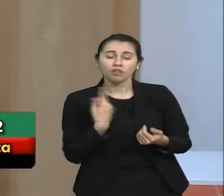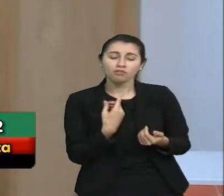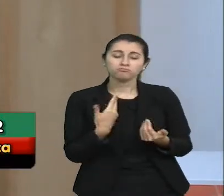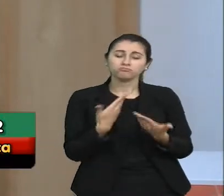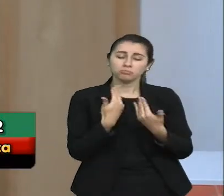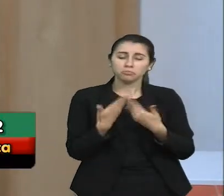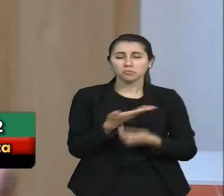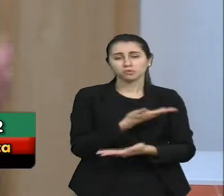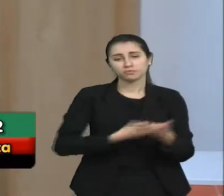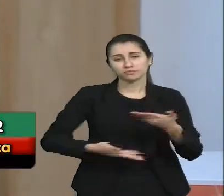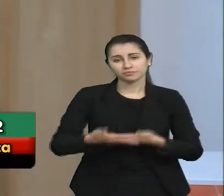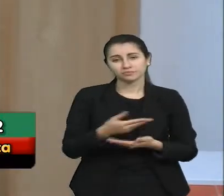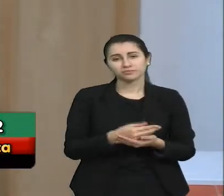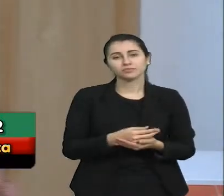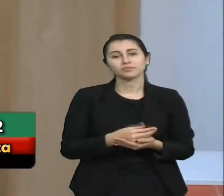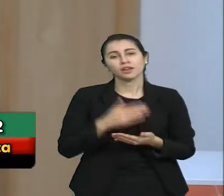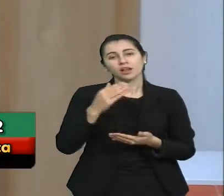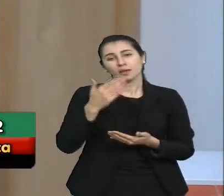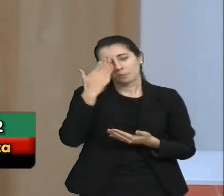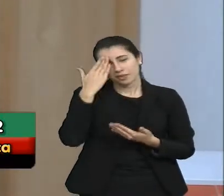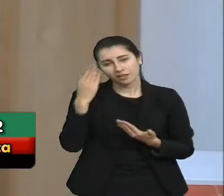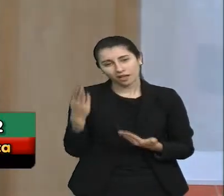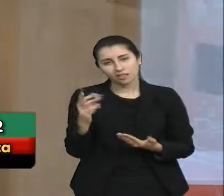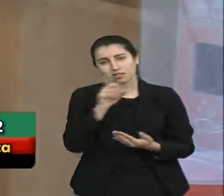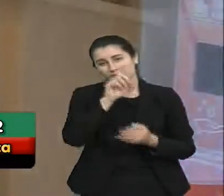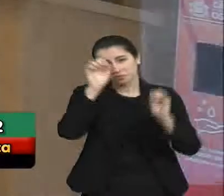Muito obrigado. Deus abençoe todos vocês.